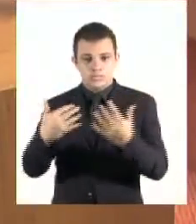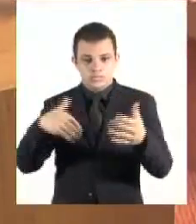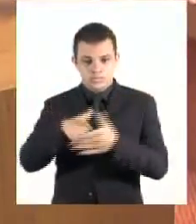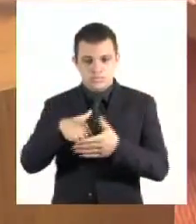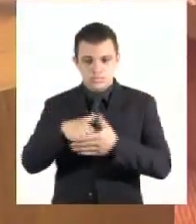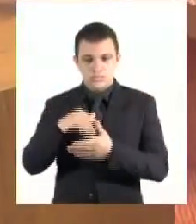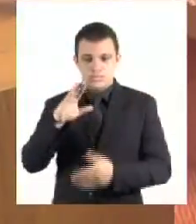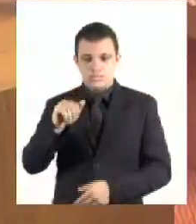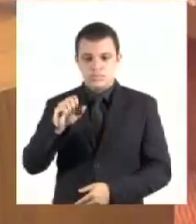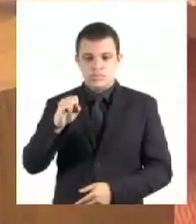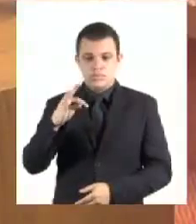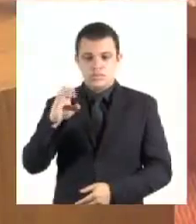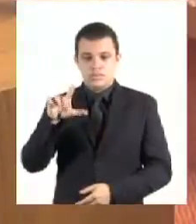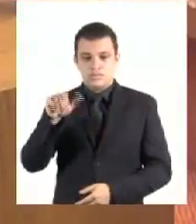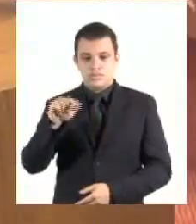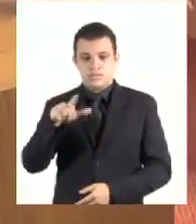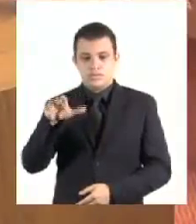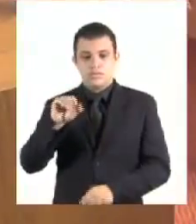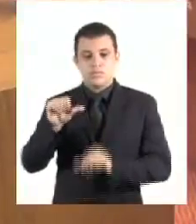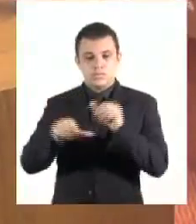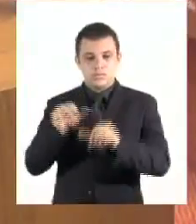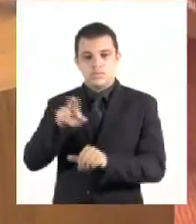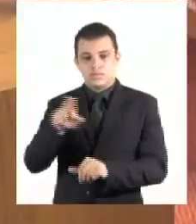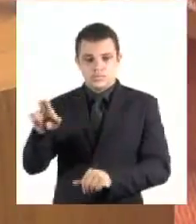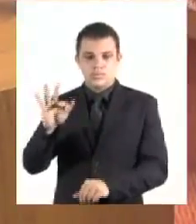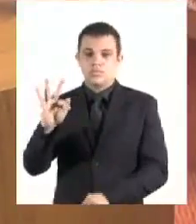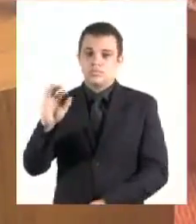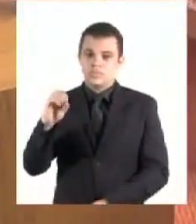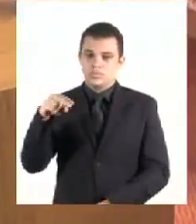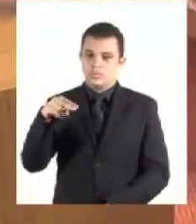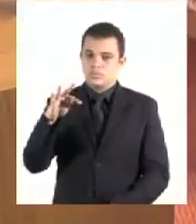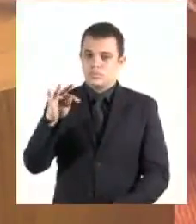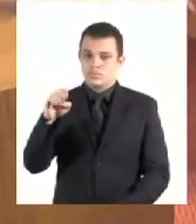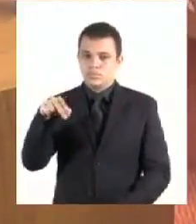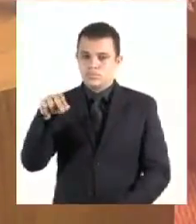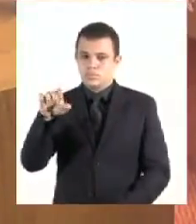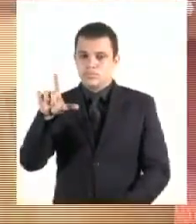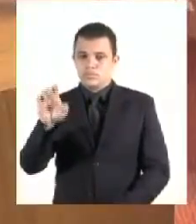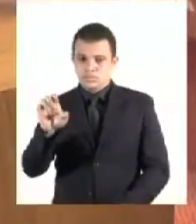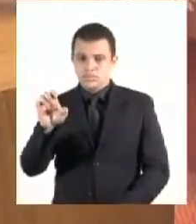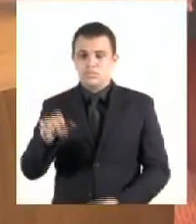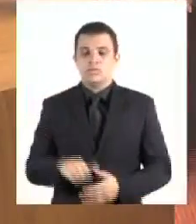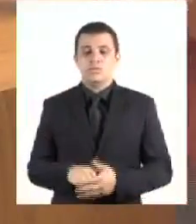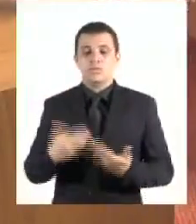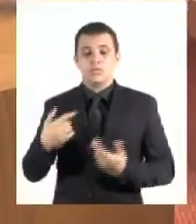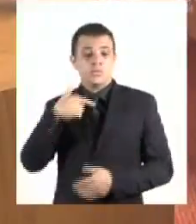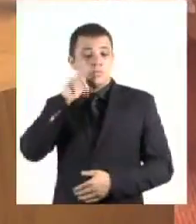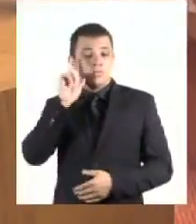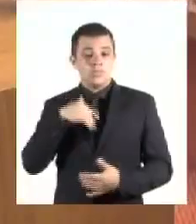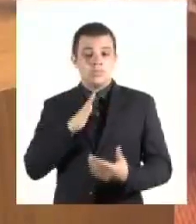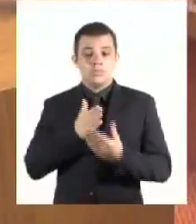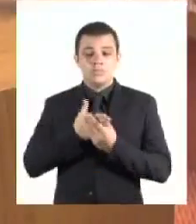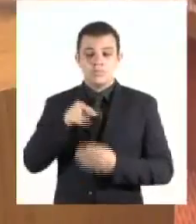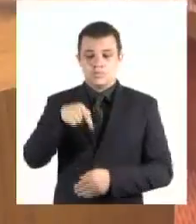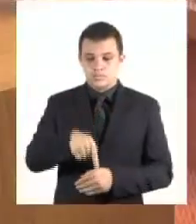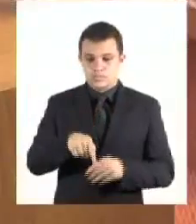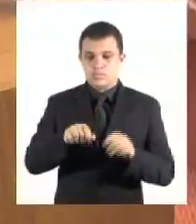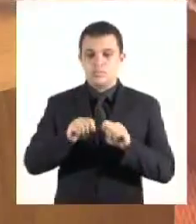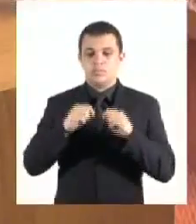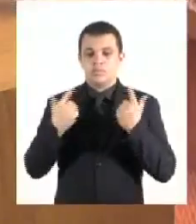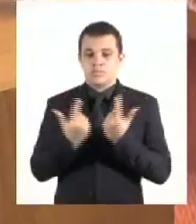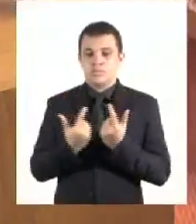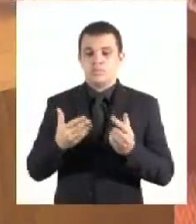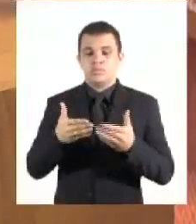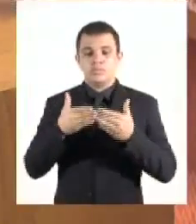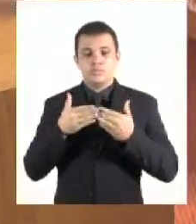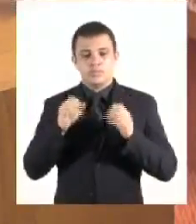Fontenelle. E assim, deputado Otelino, ainda ontem eu protocolei uma indicação aqui nessa casa